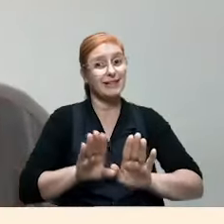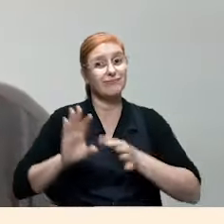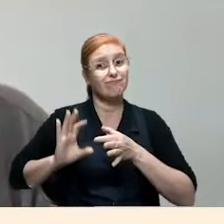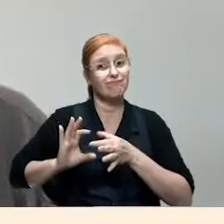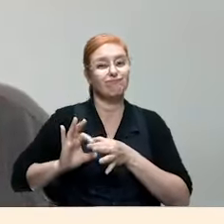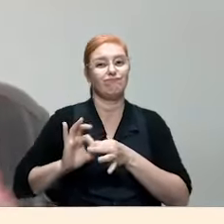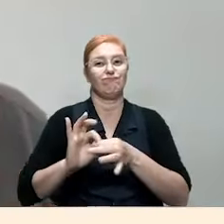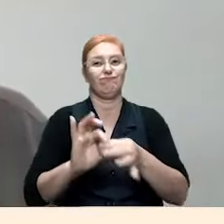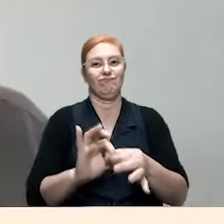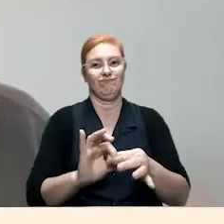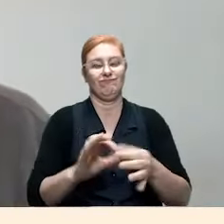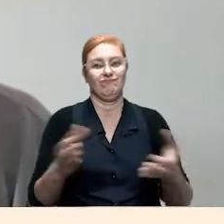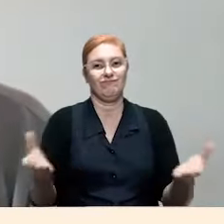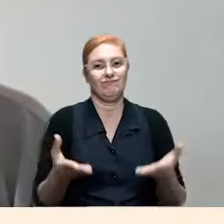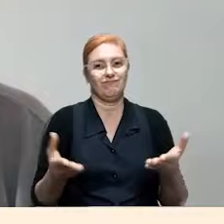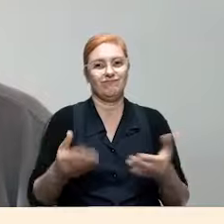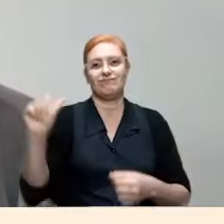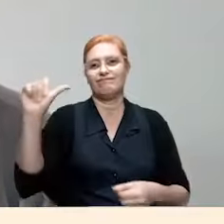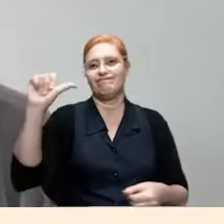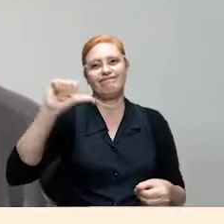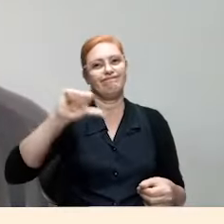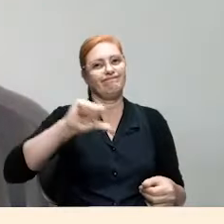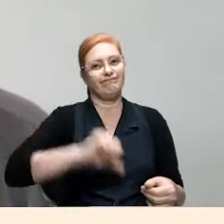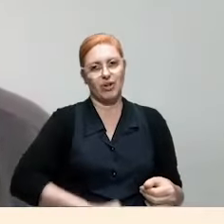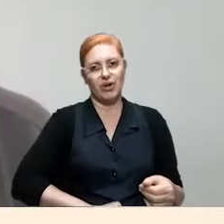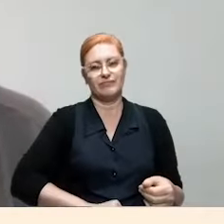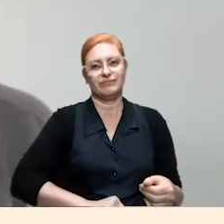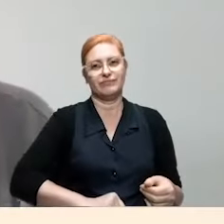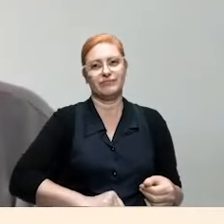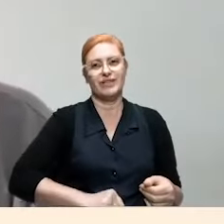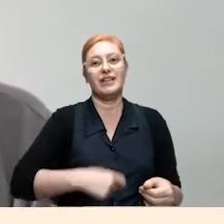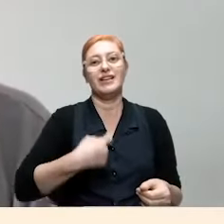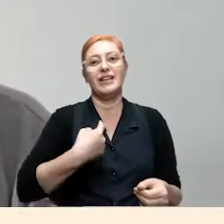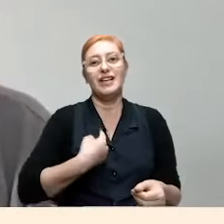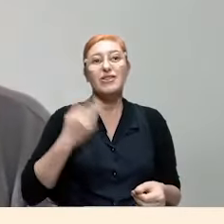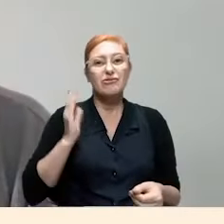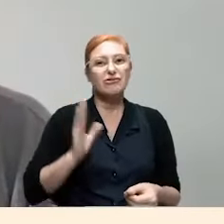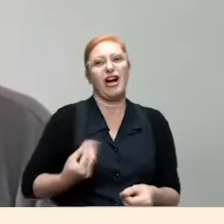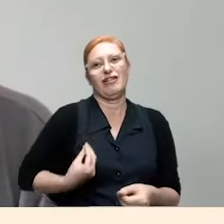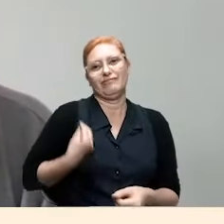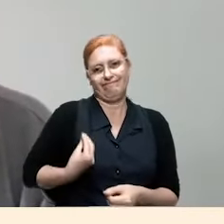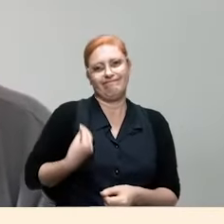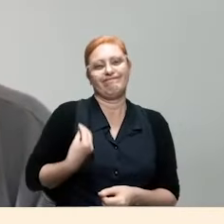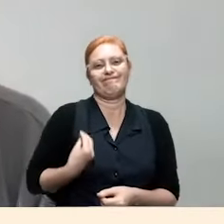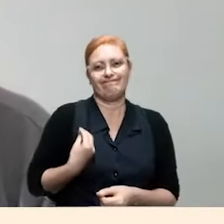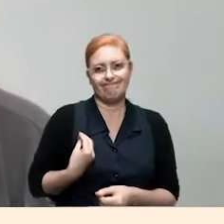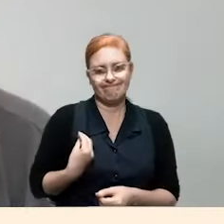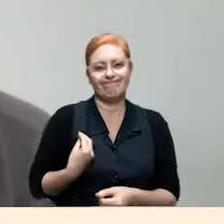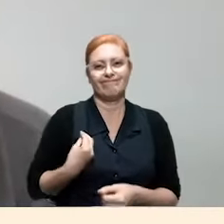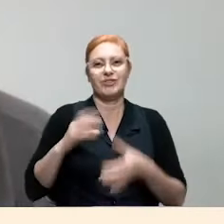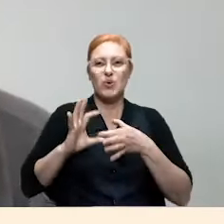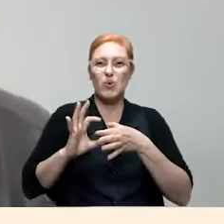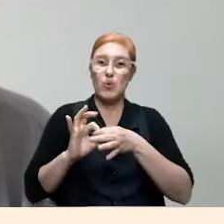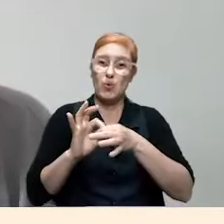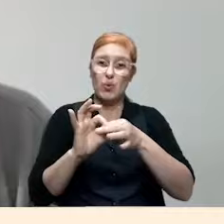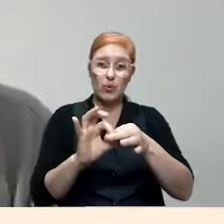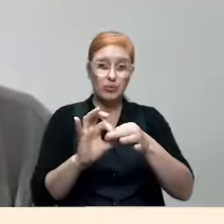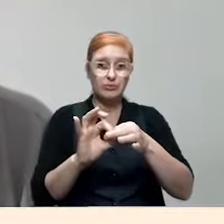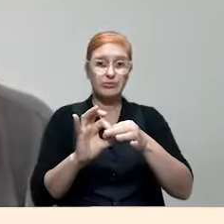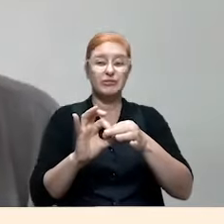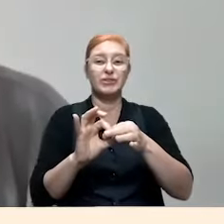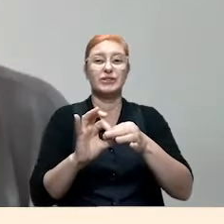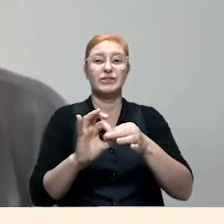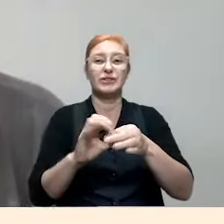piores, pelo menos que eu tenha sobrevivido até hoje, né? Quer dizer, um contexto de desaforos, é